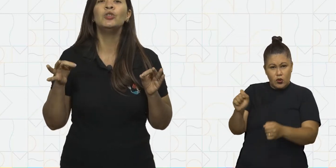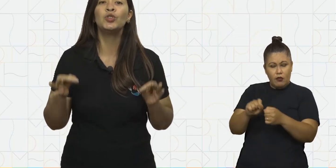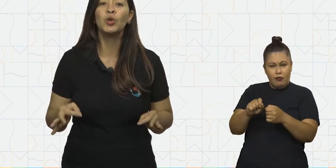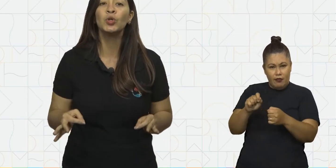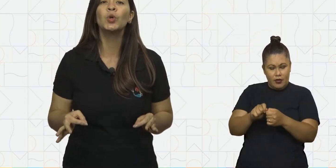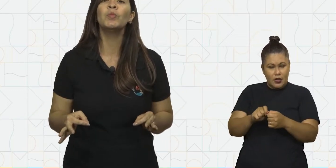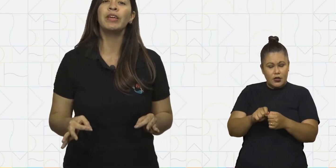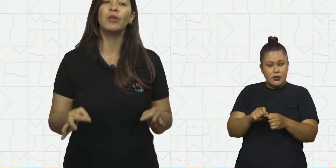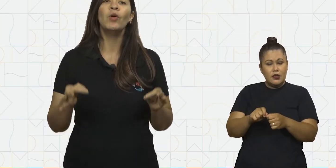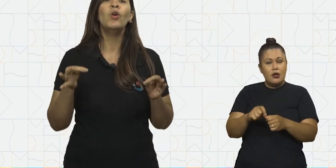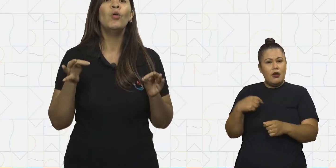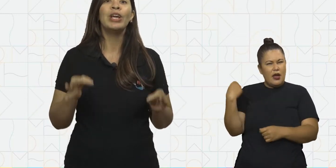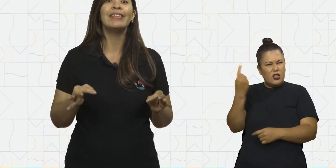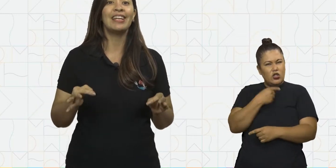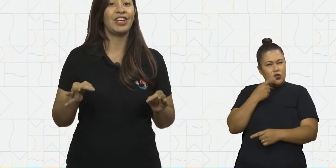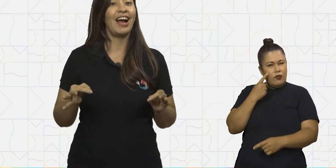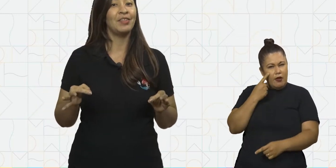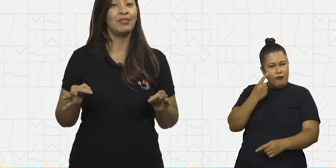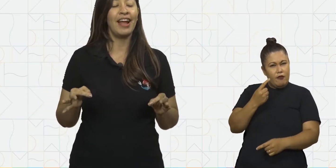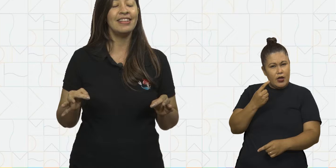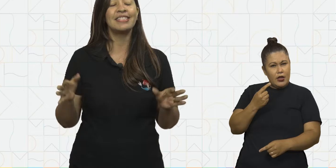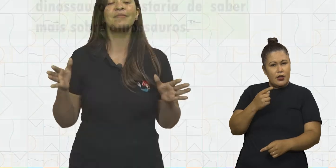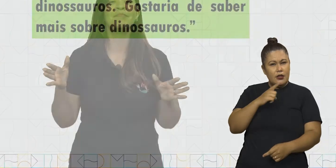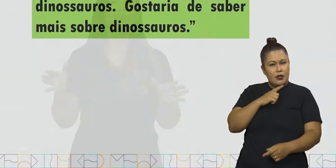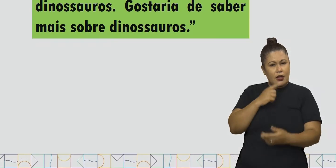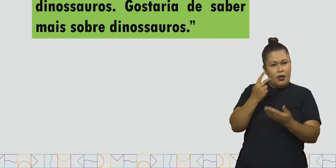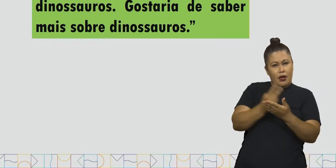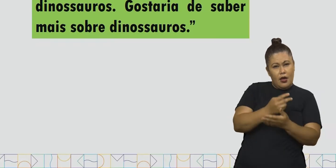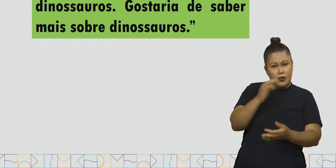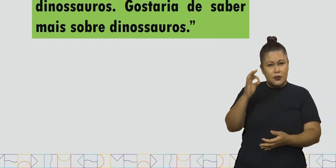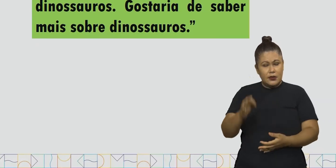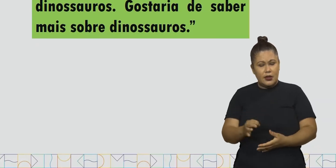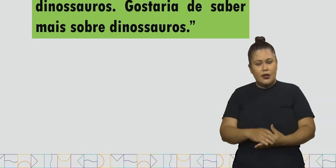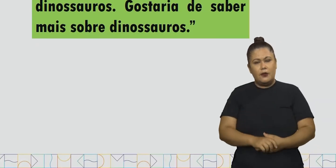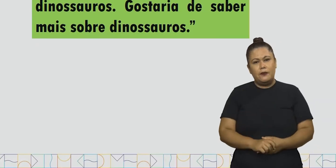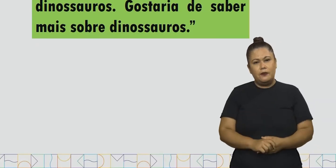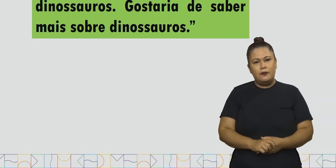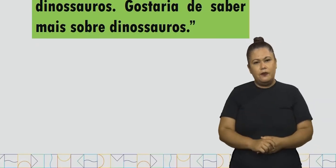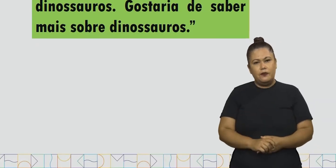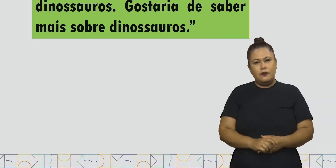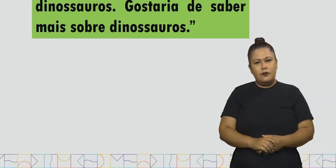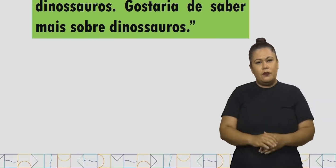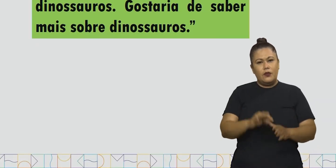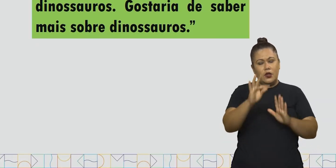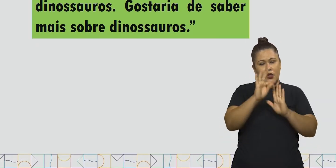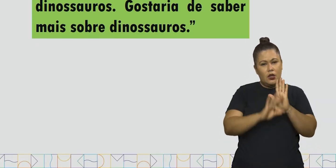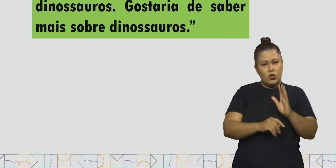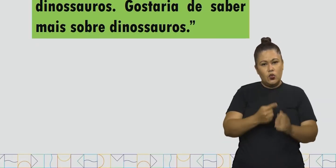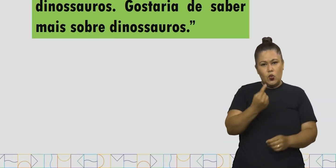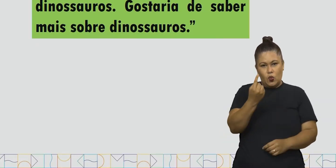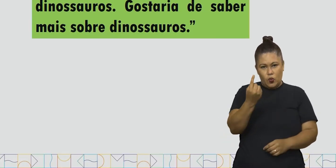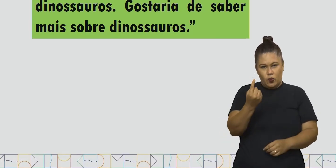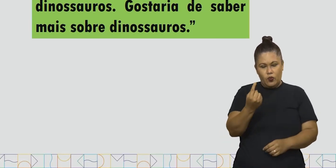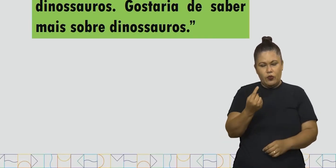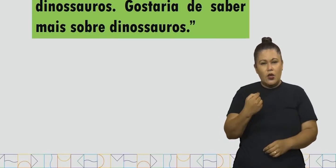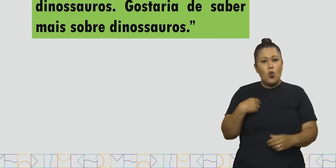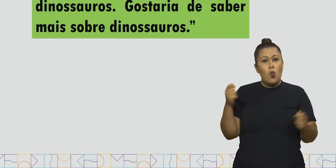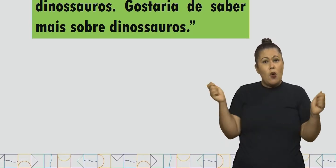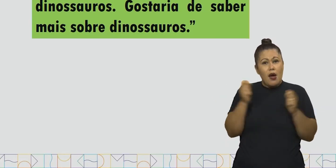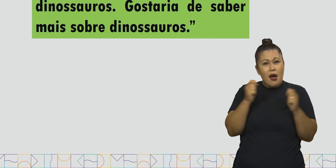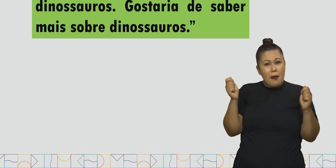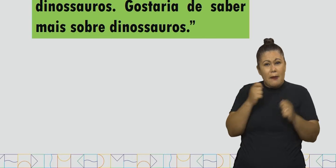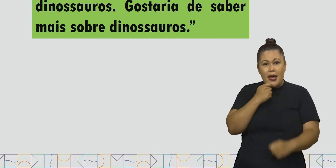identificar junto comigo o que tem de errado neles? Vamos? Trecho 1. Adorei a